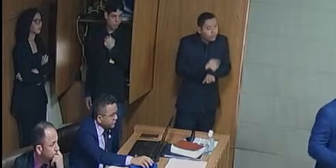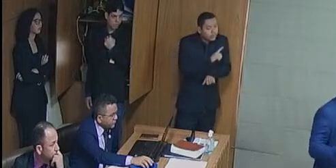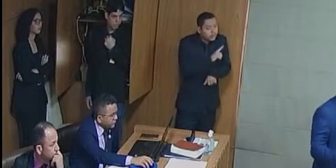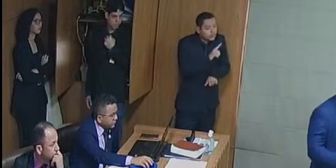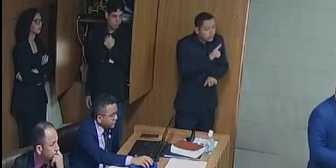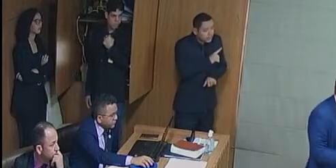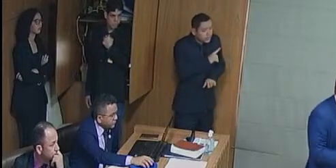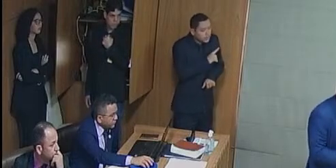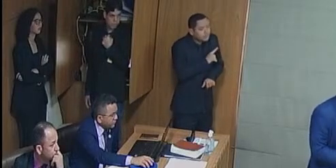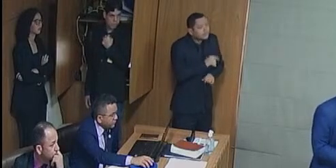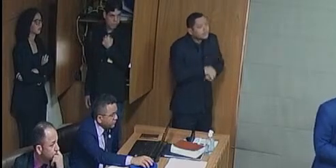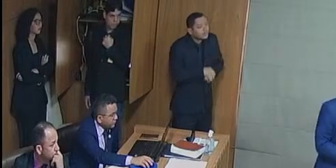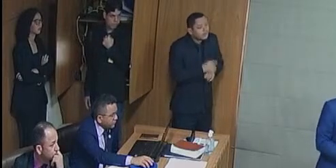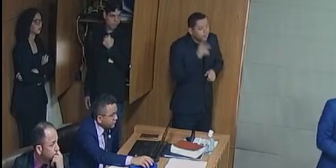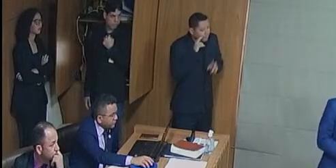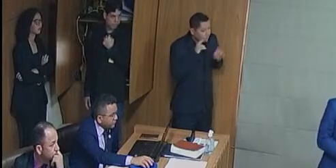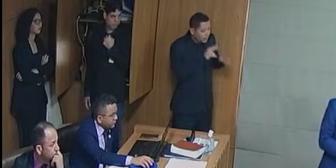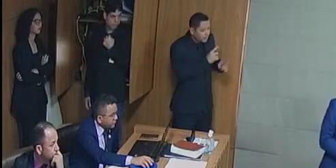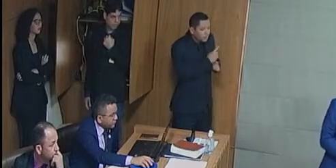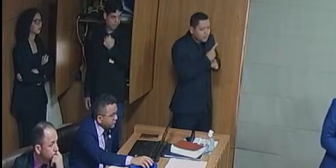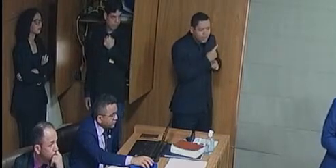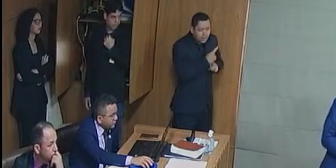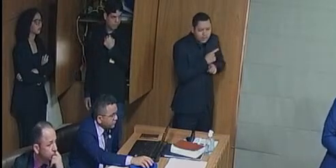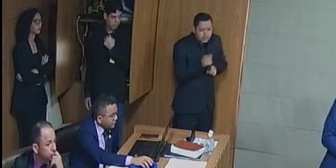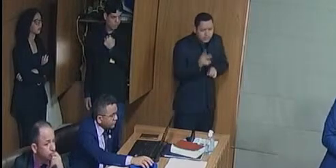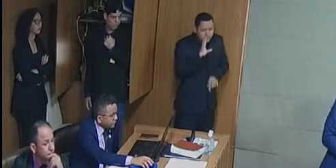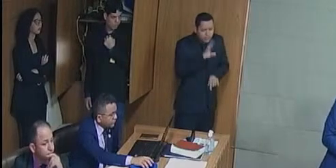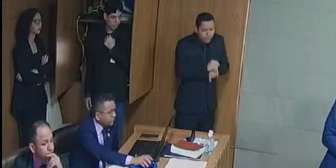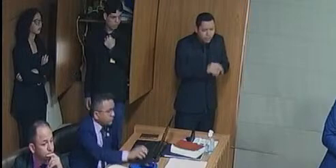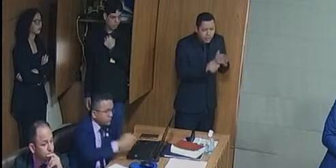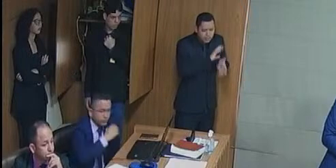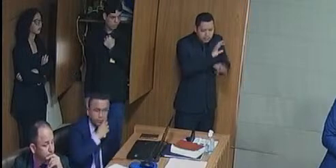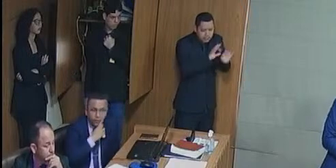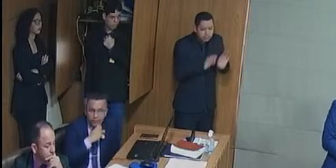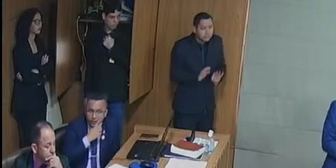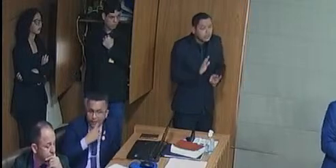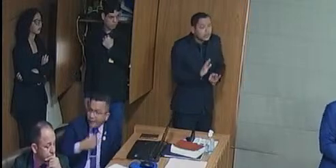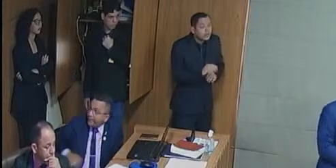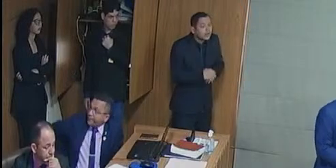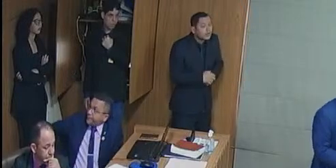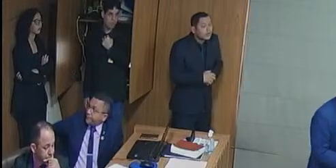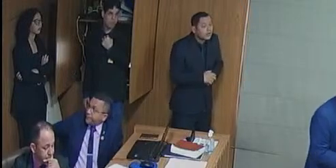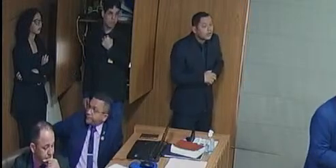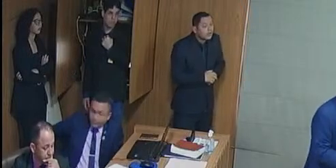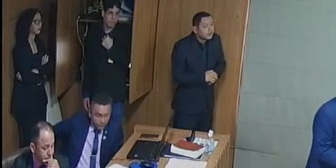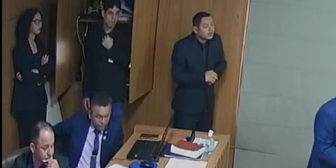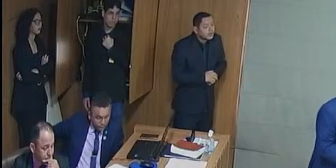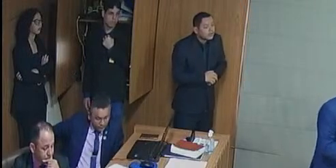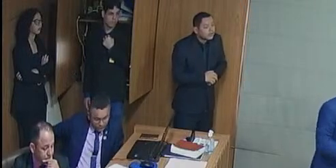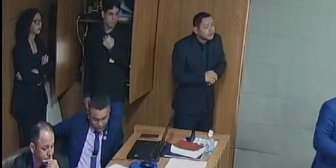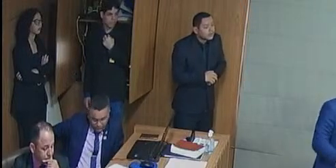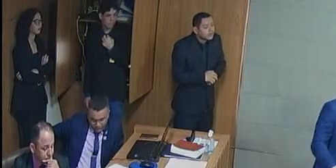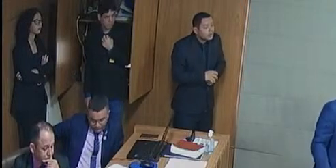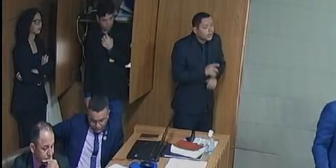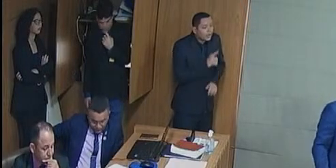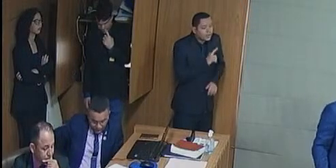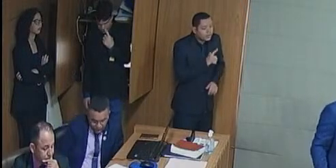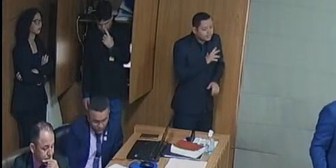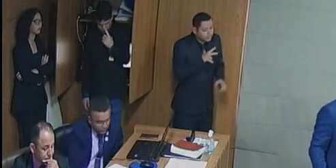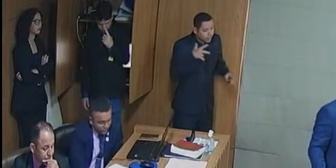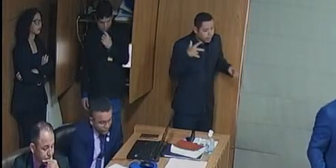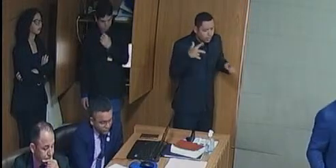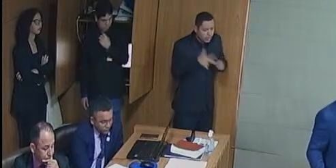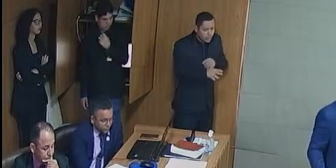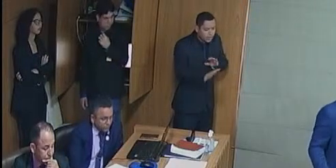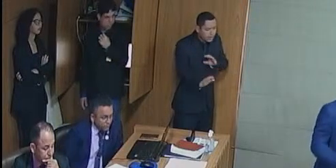forjada que depois eu soube que era forjada né esse foi o momento eu rompi qualquer